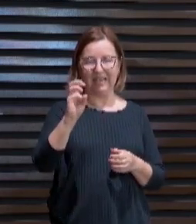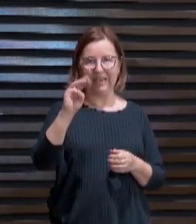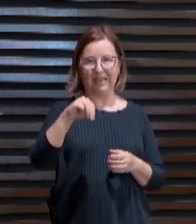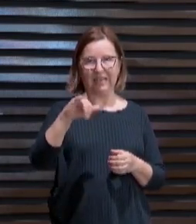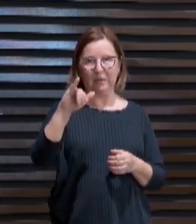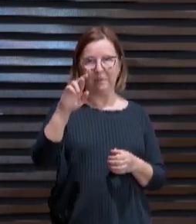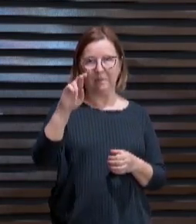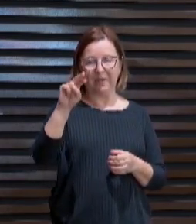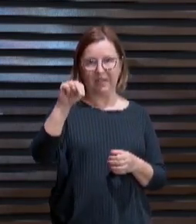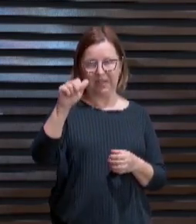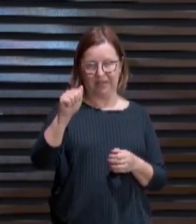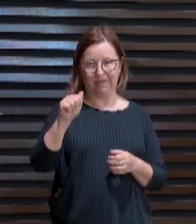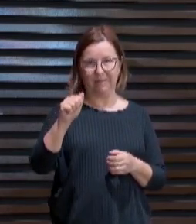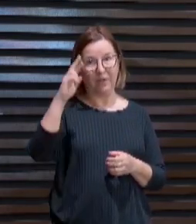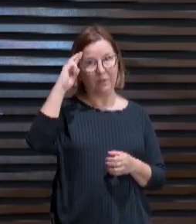assim,